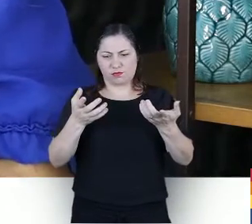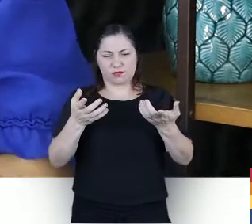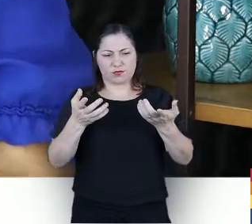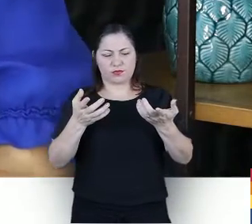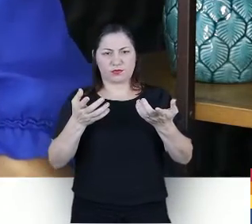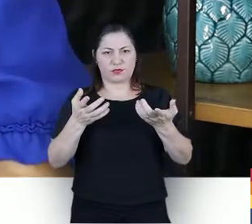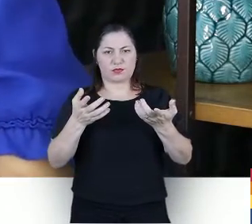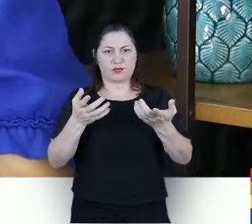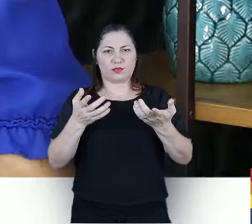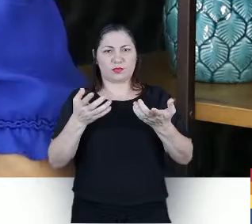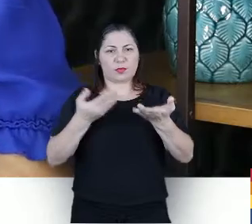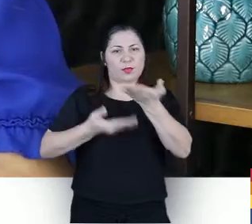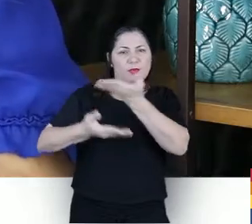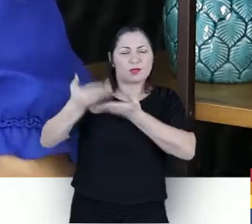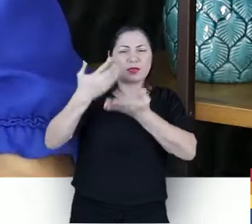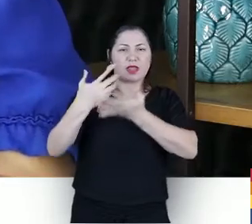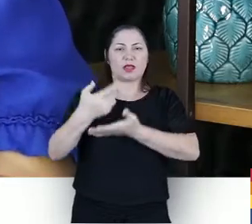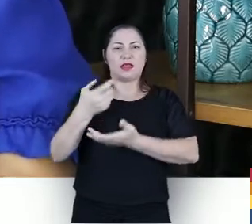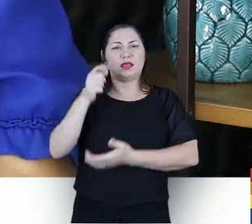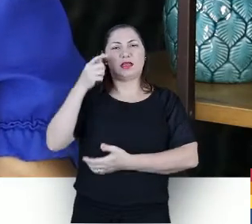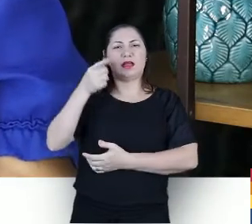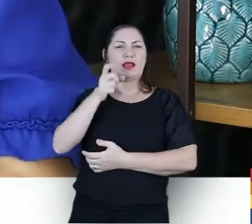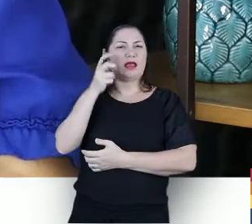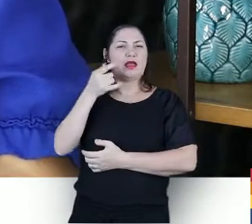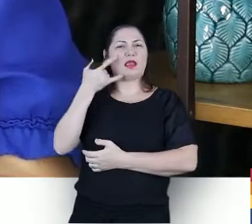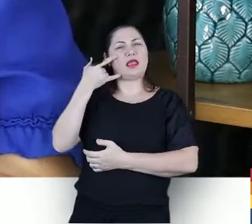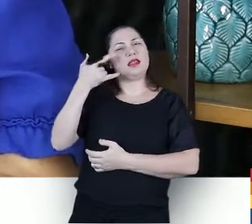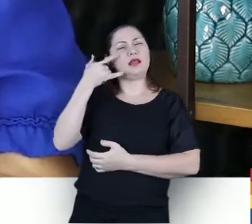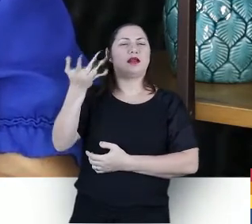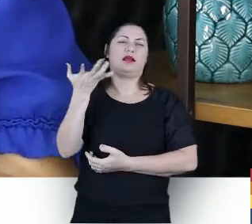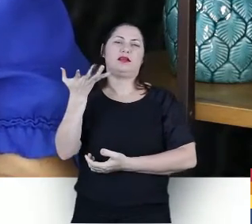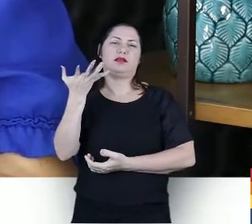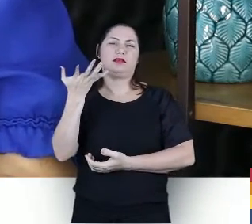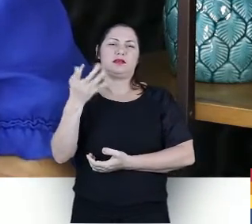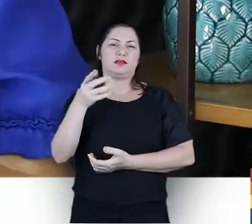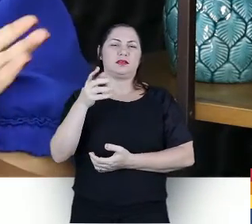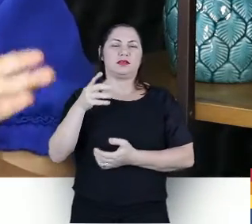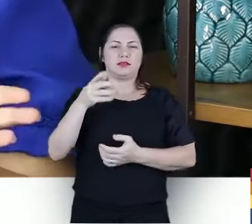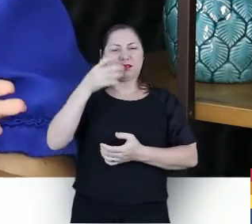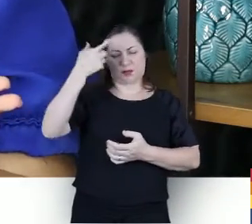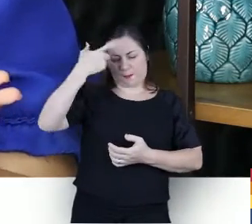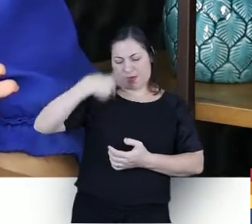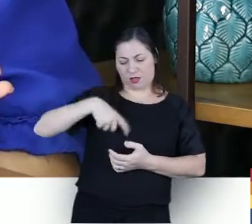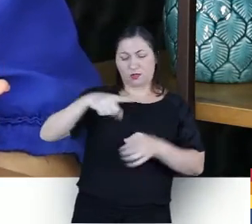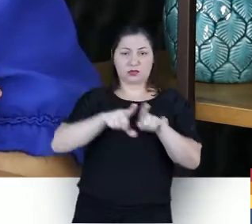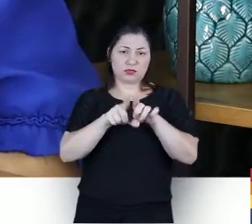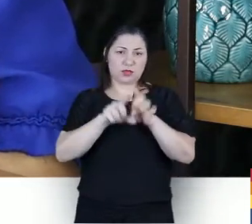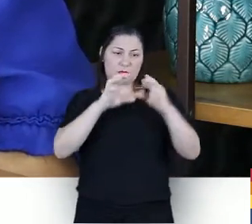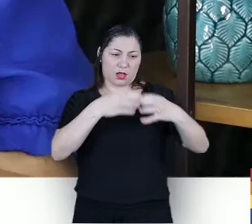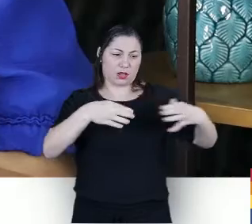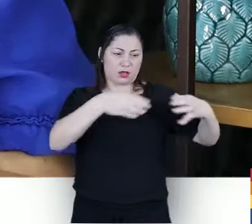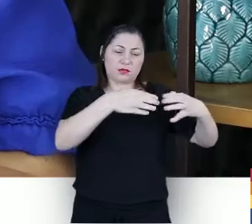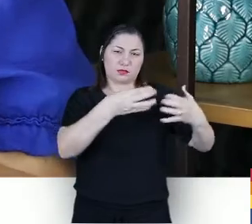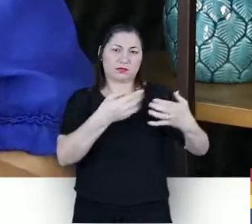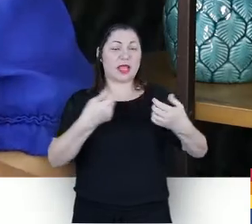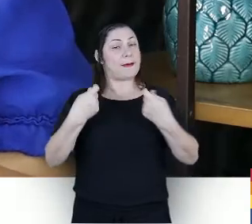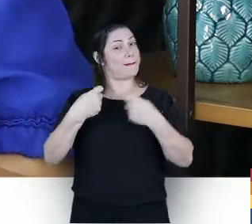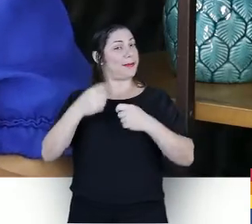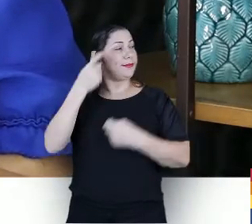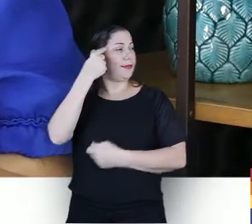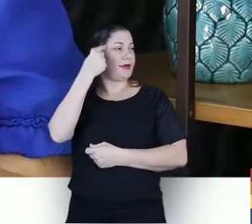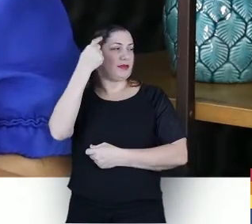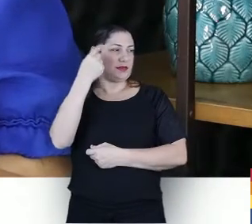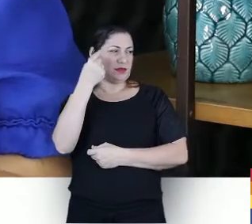eu parto da minha habilidade para o conteúdo. Ou seja, antes, quando